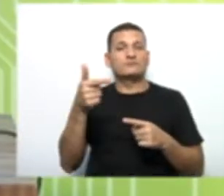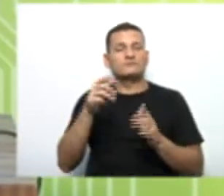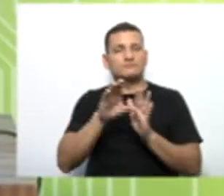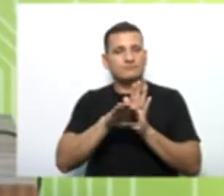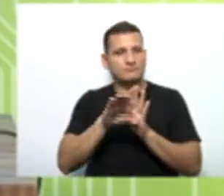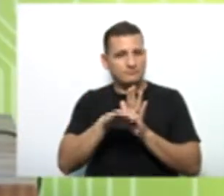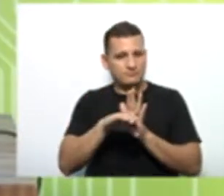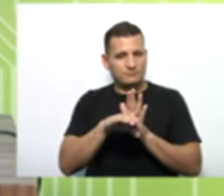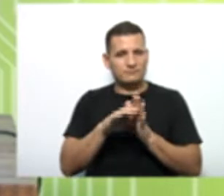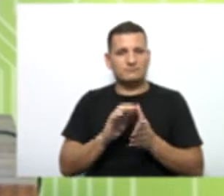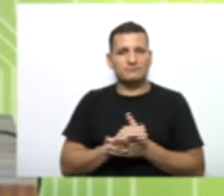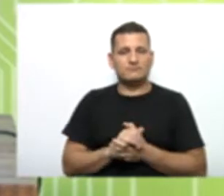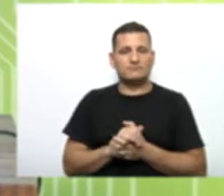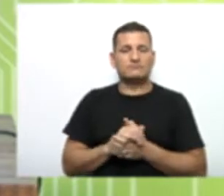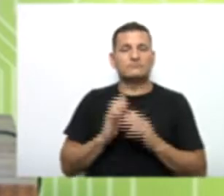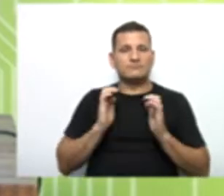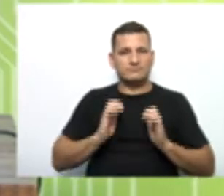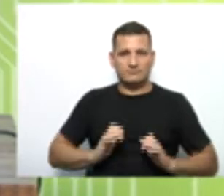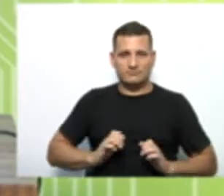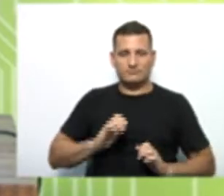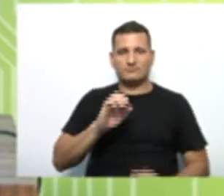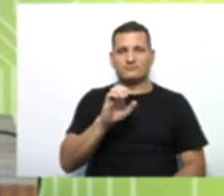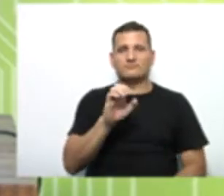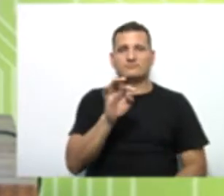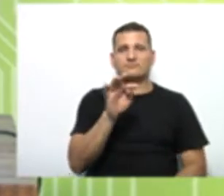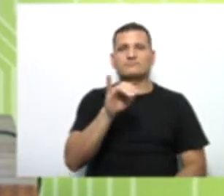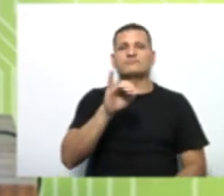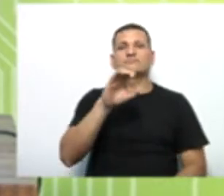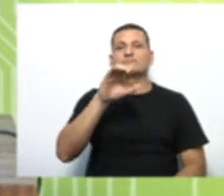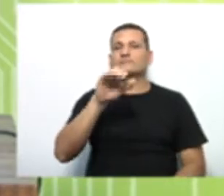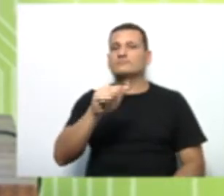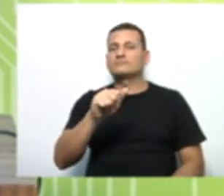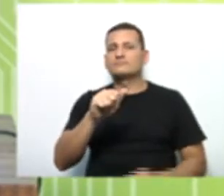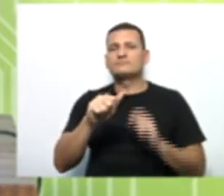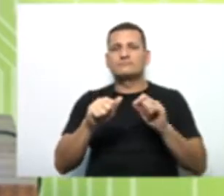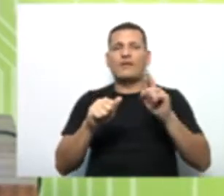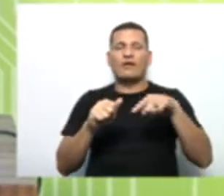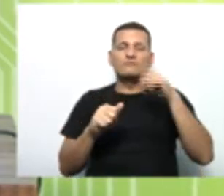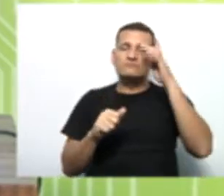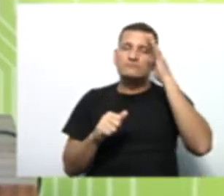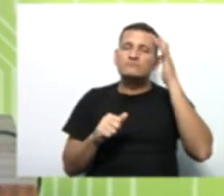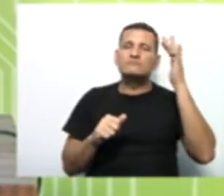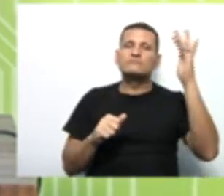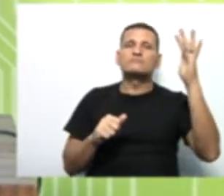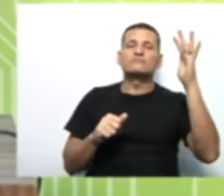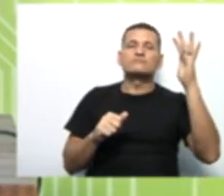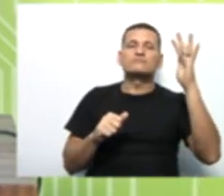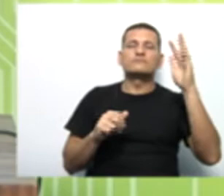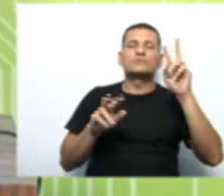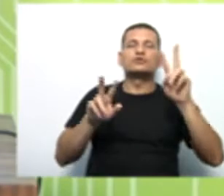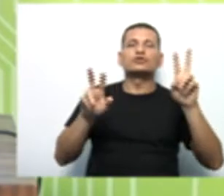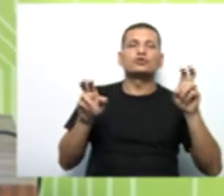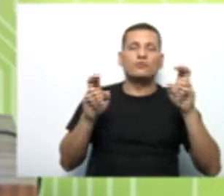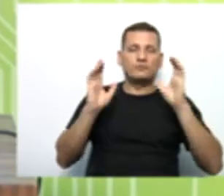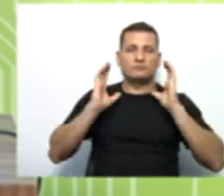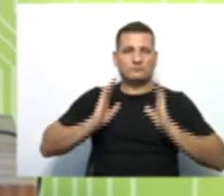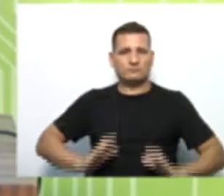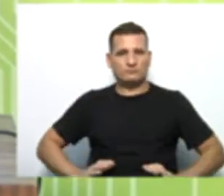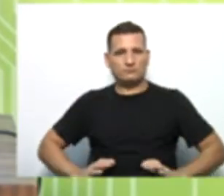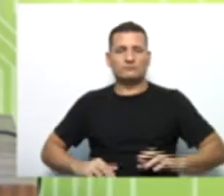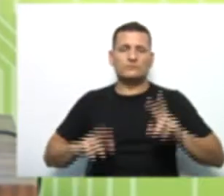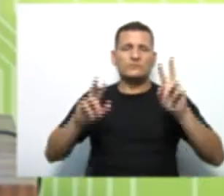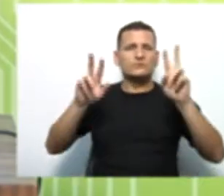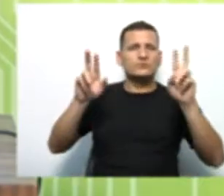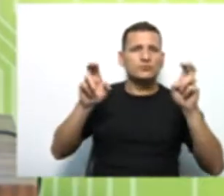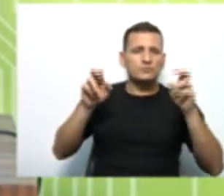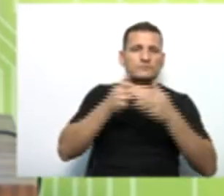nós trabalhamos, que é o conceito de ética. Ética é essa reflexão sobre o agir, sobre a conduta e sobre a própria moral. Como o